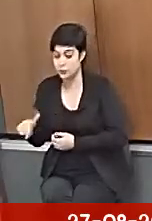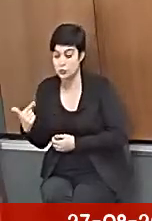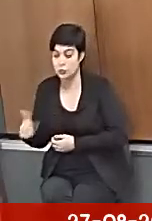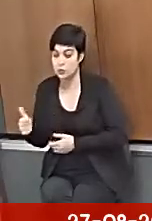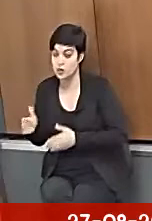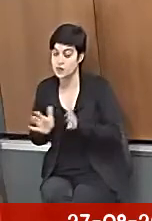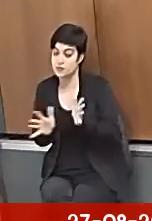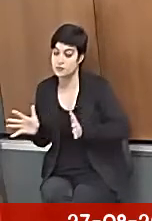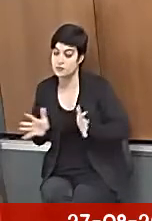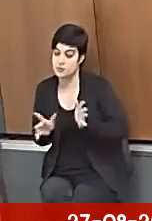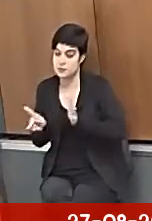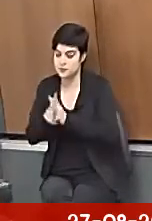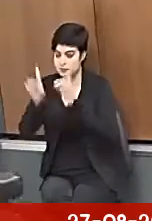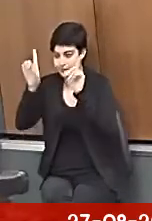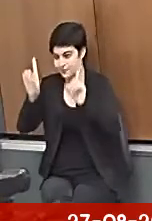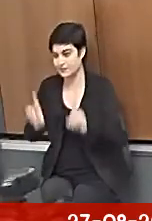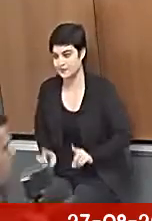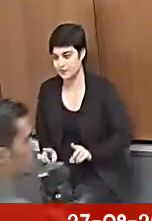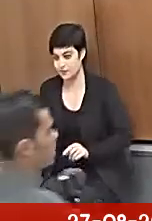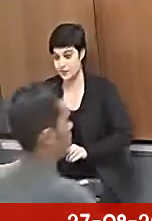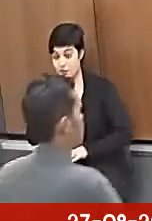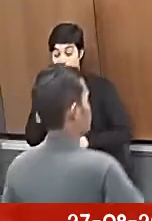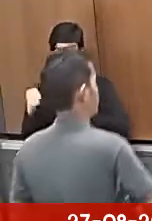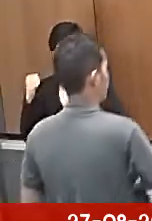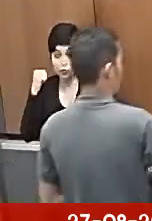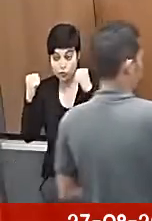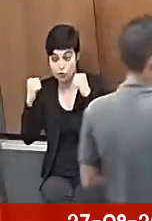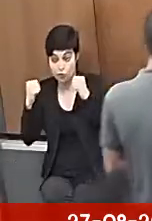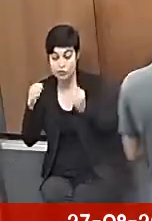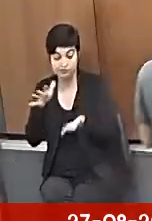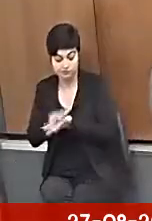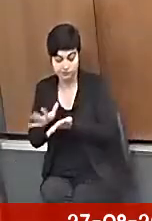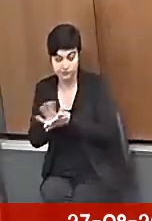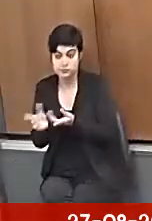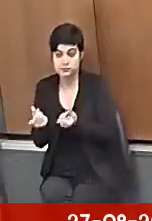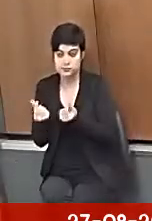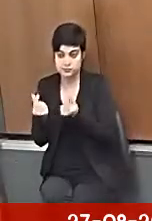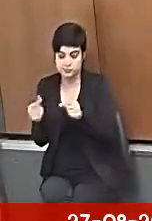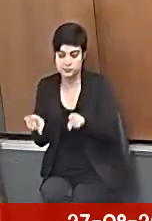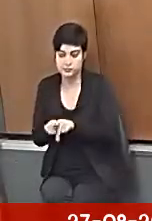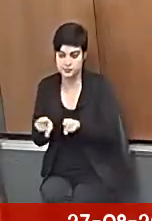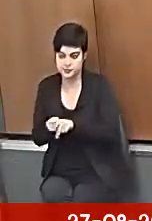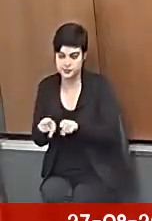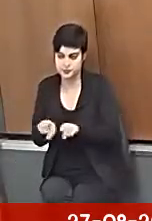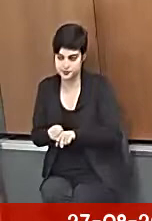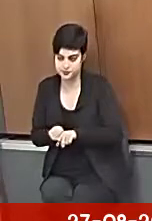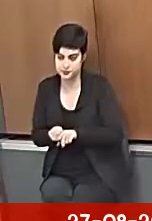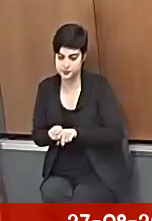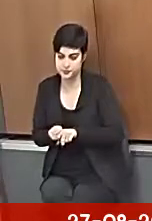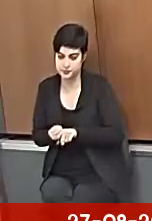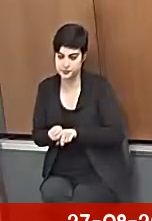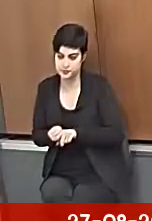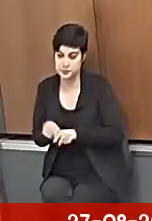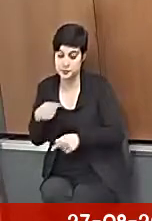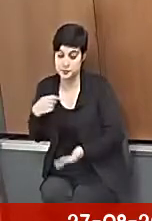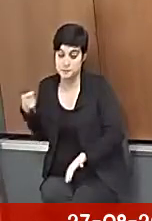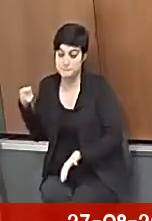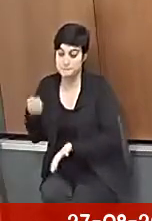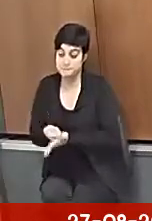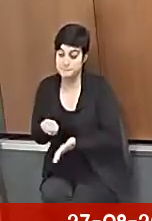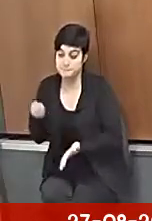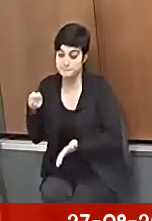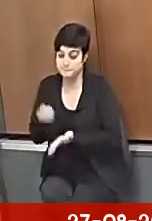cadeirantes eu como o texto torcedor com o consumidor eu eu pago o ingresso